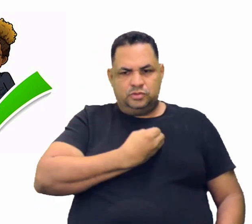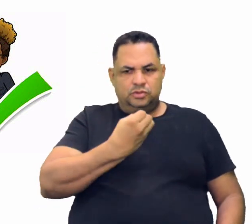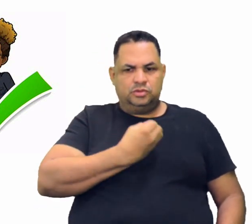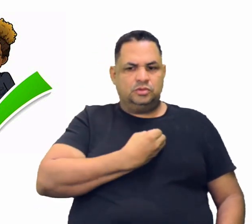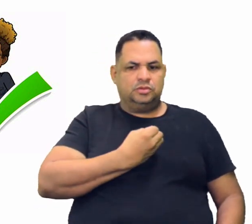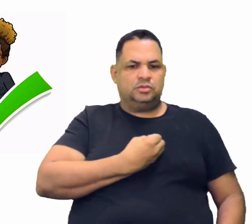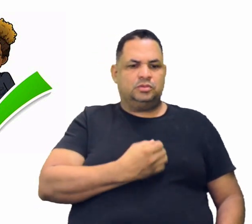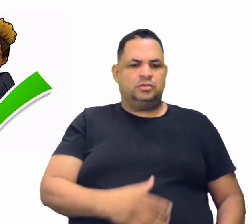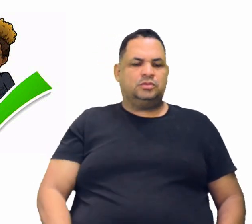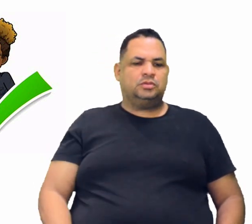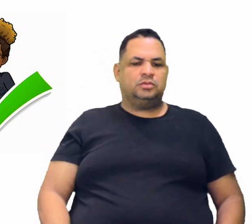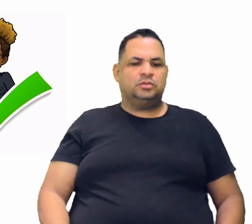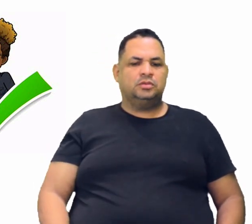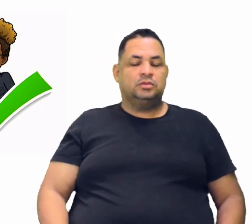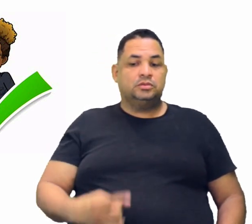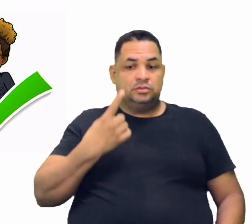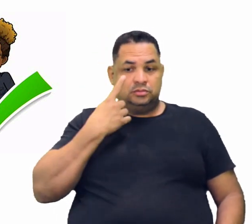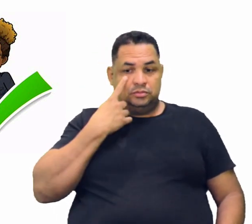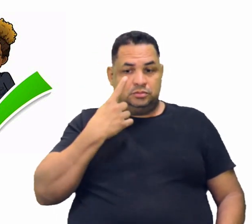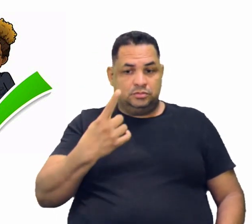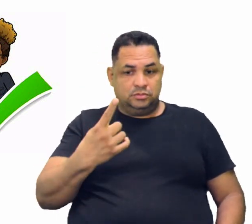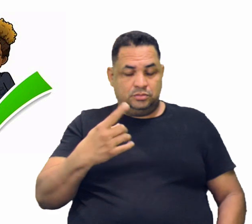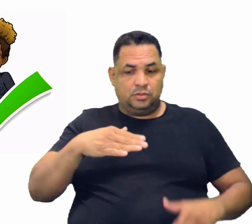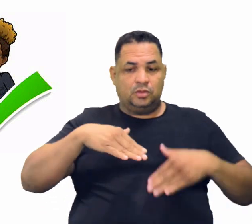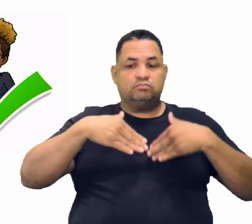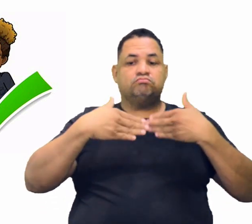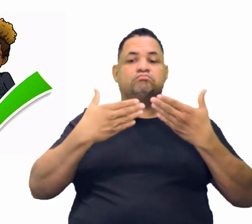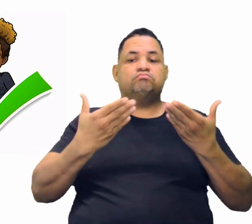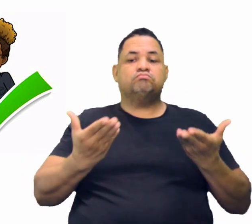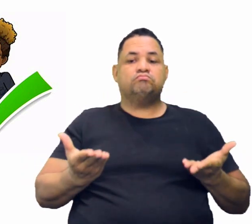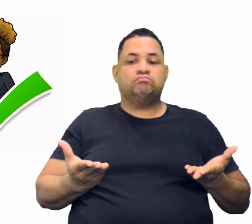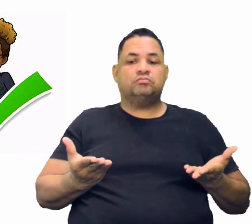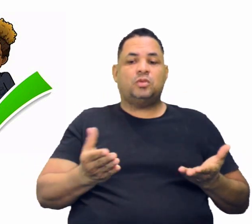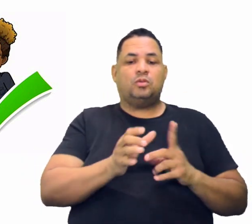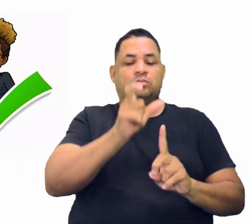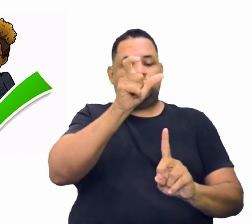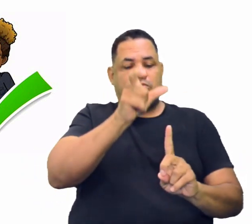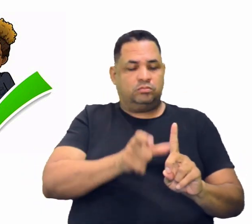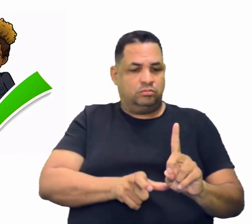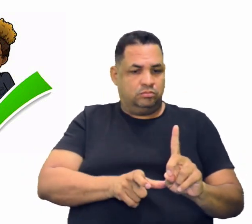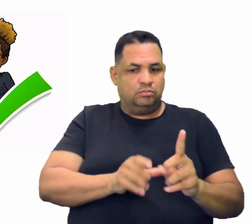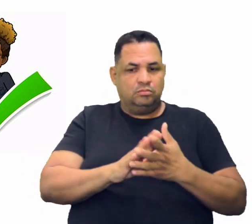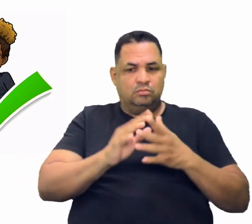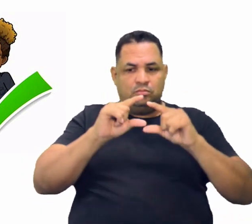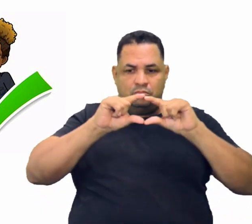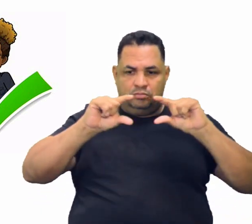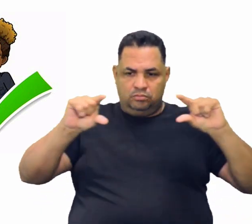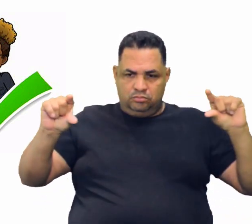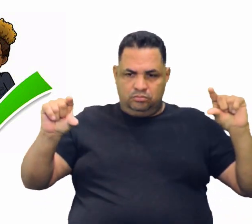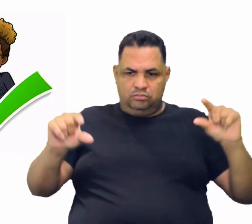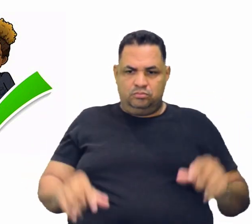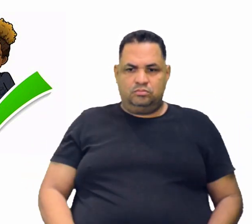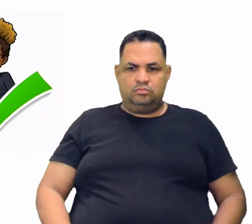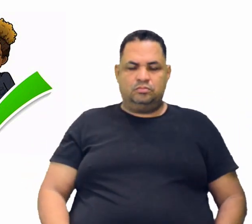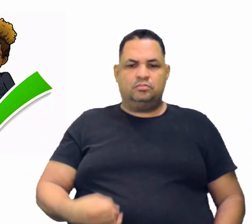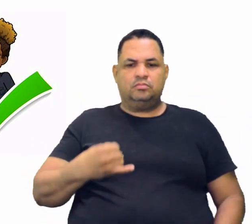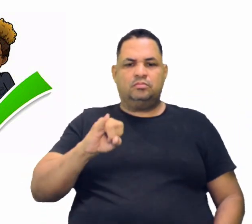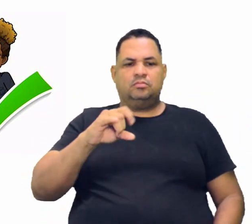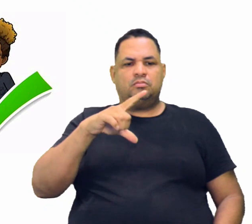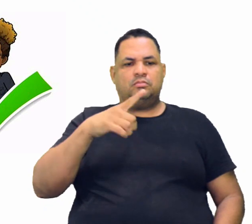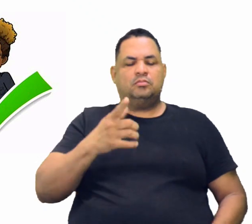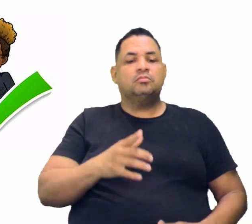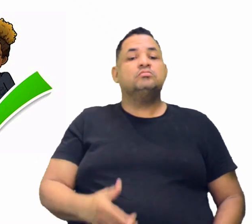número. É só você identificar qual é o sujeito da frase. Se